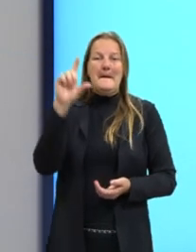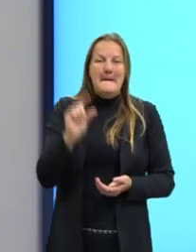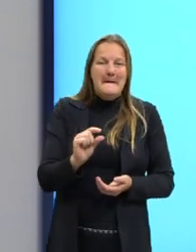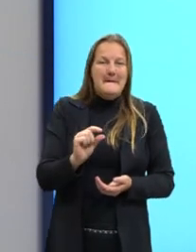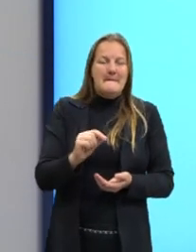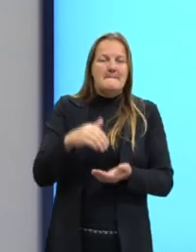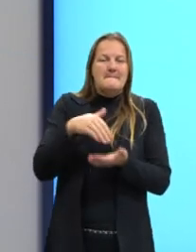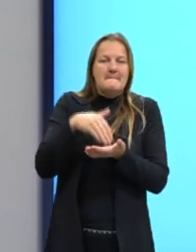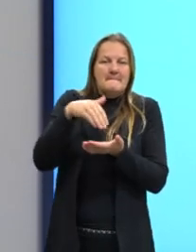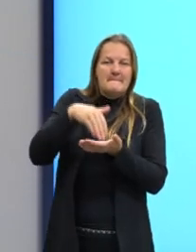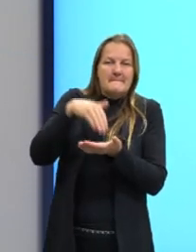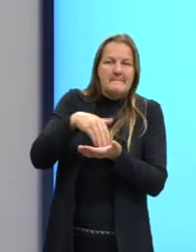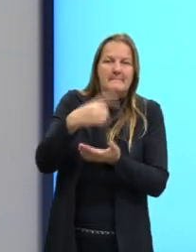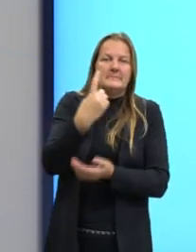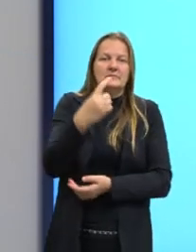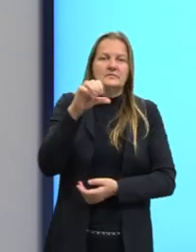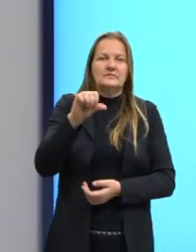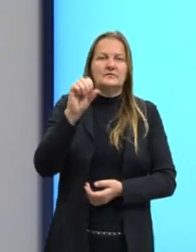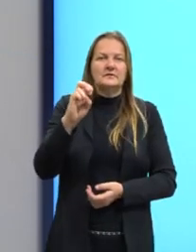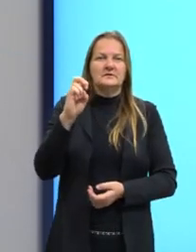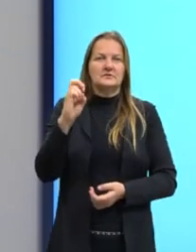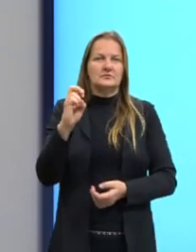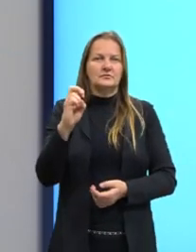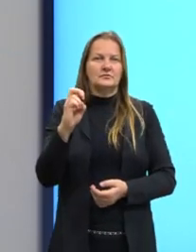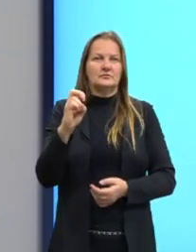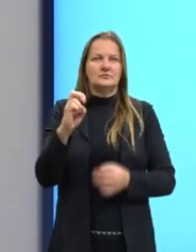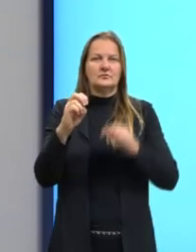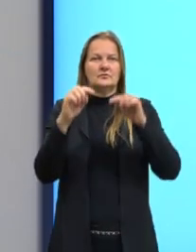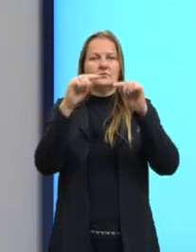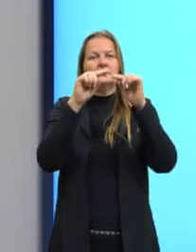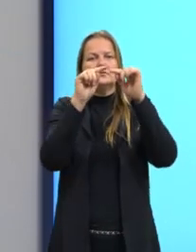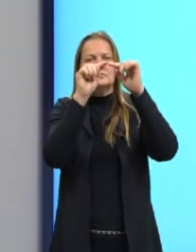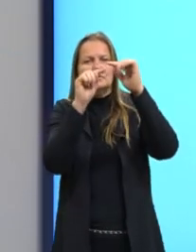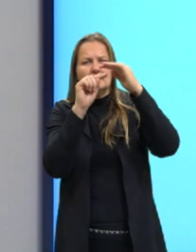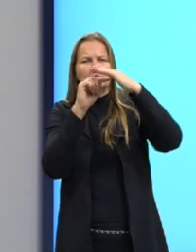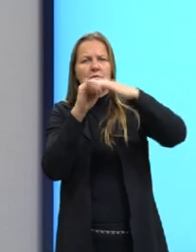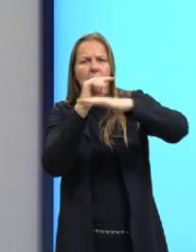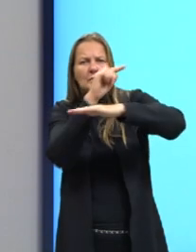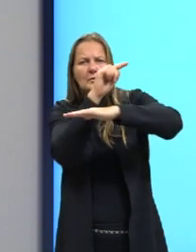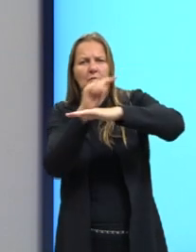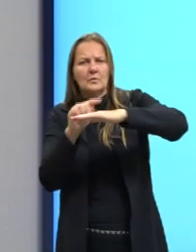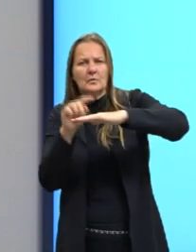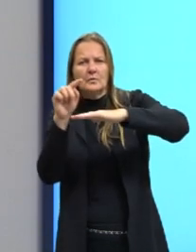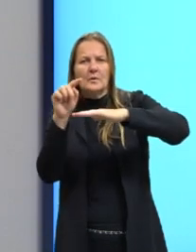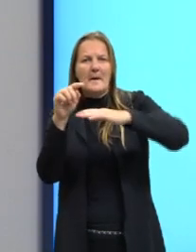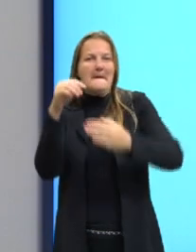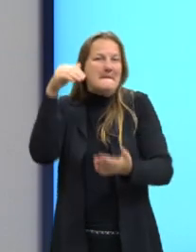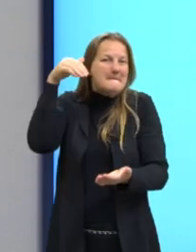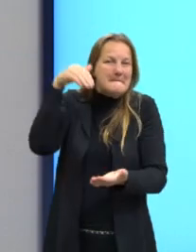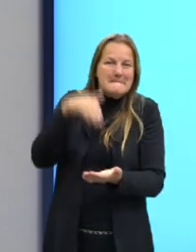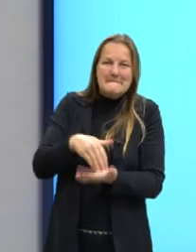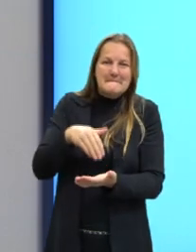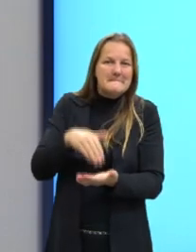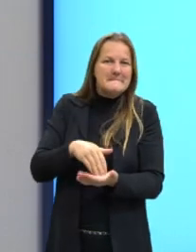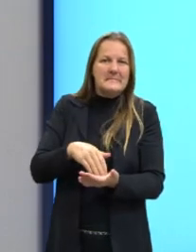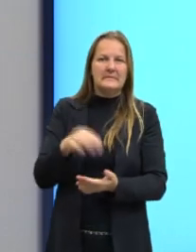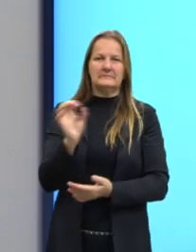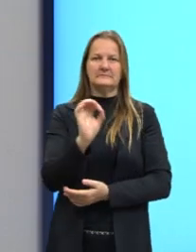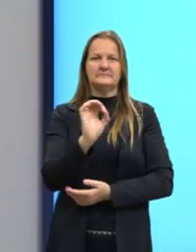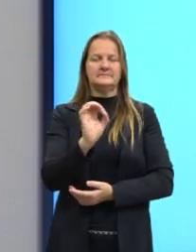do período no ano 95 houve uma queda realmente no entanto o período aqui